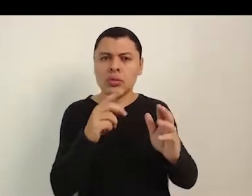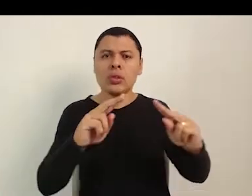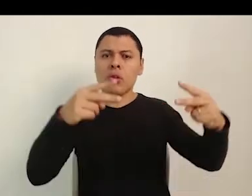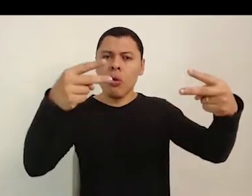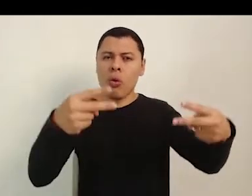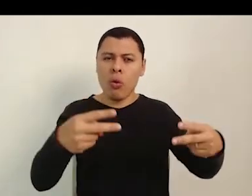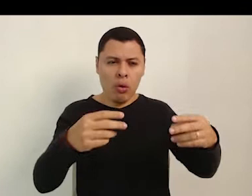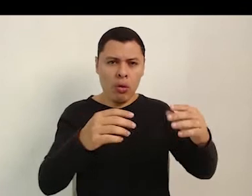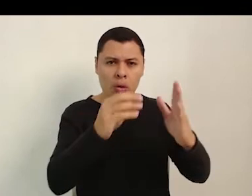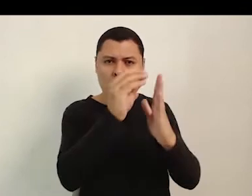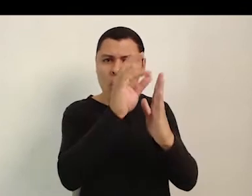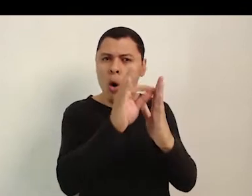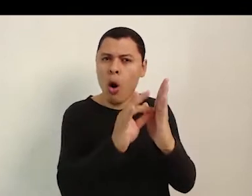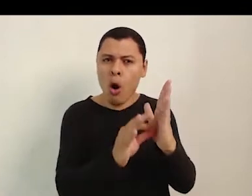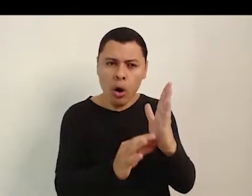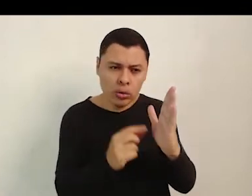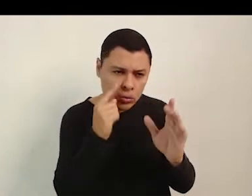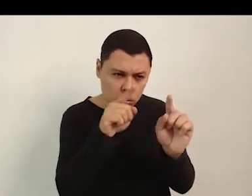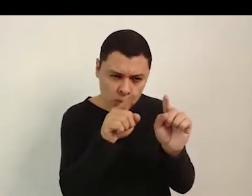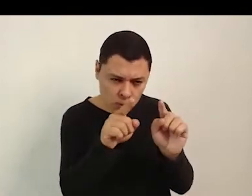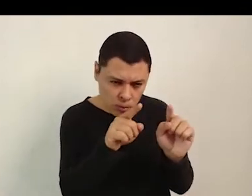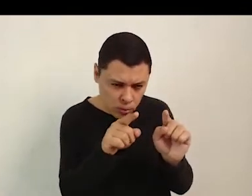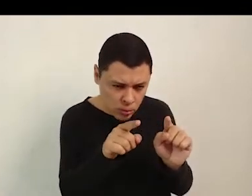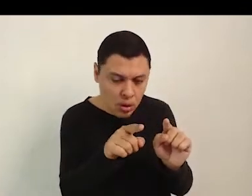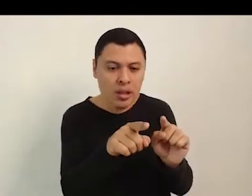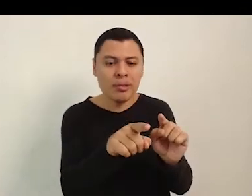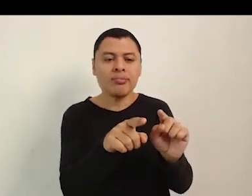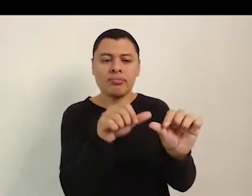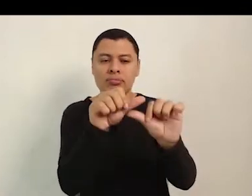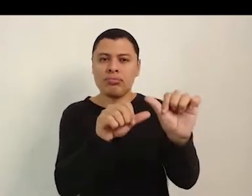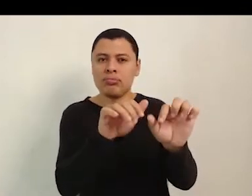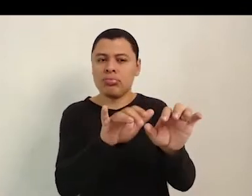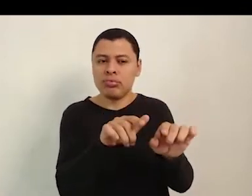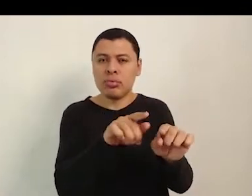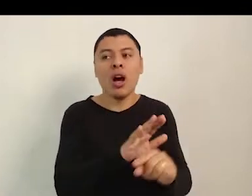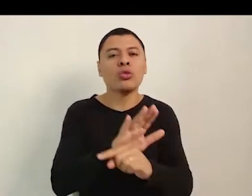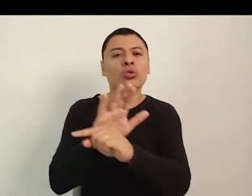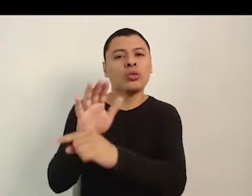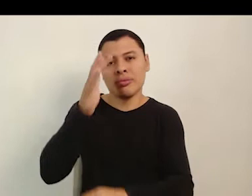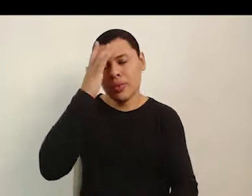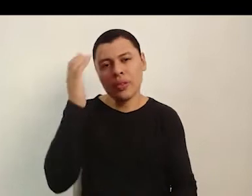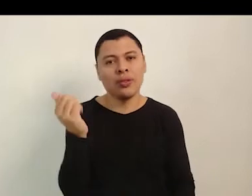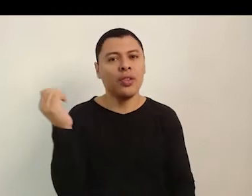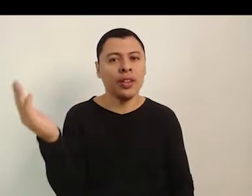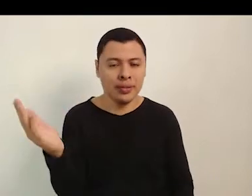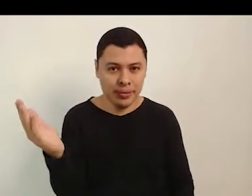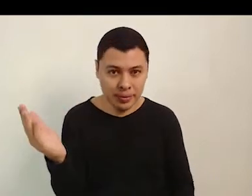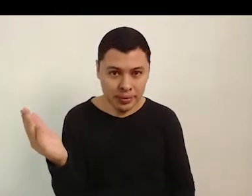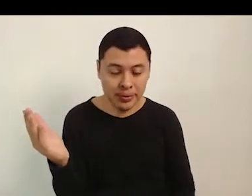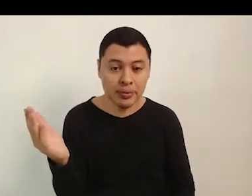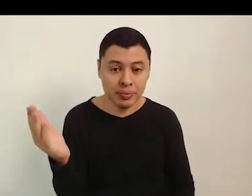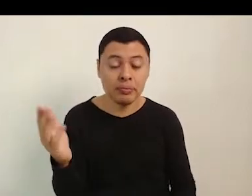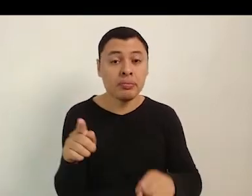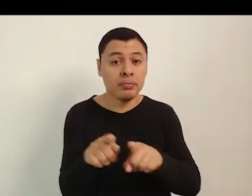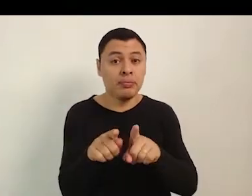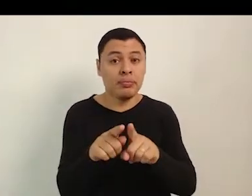esses ajustes que vai fazer a total diferença na vida do senhor, do usuário, lá na ponta final. E é legal a gente estar entrando nesse ponto de,